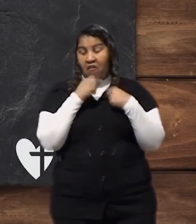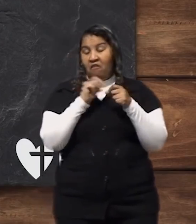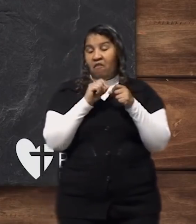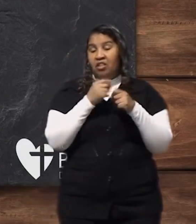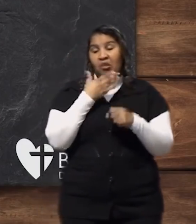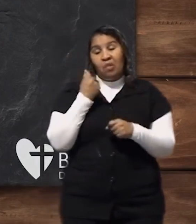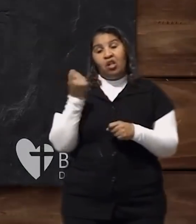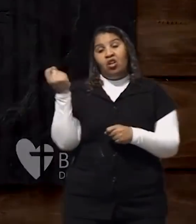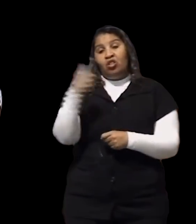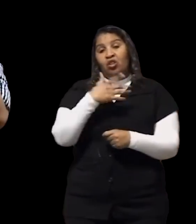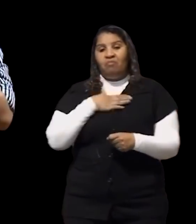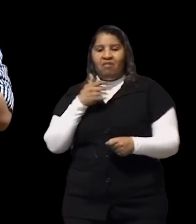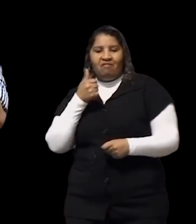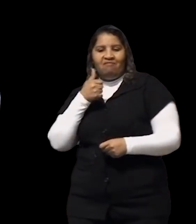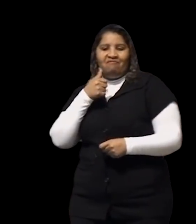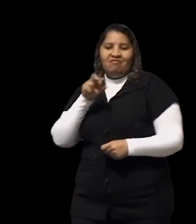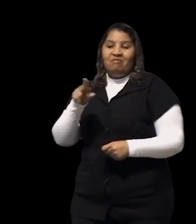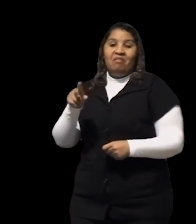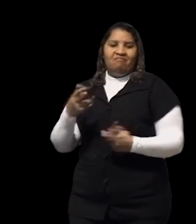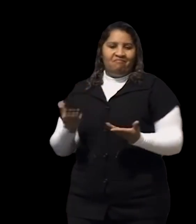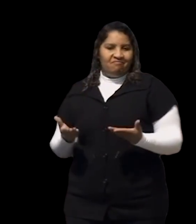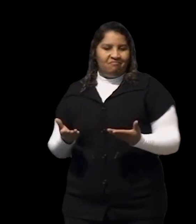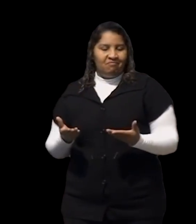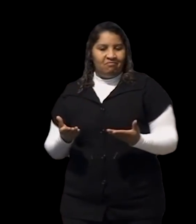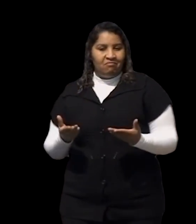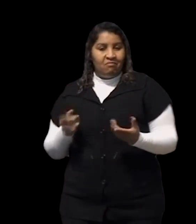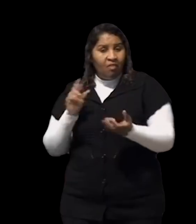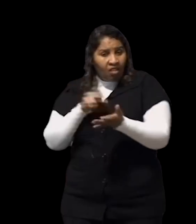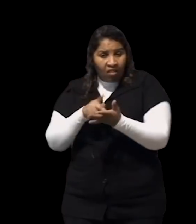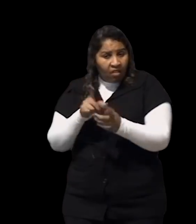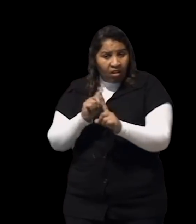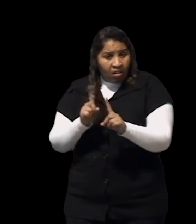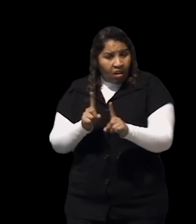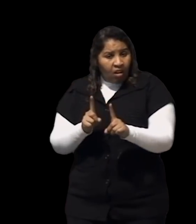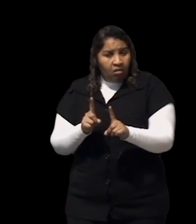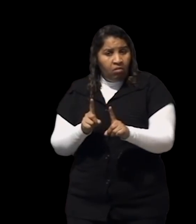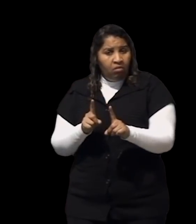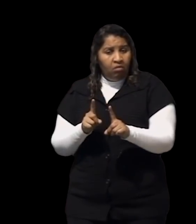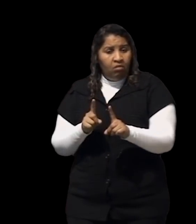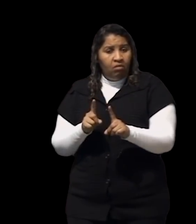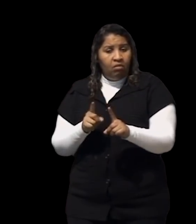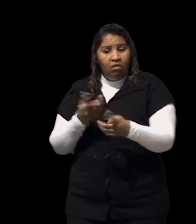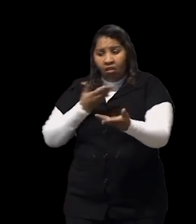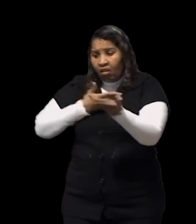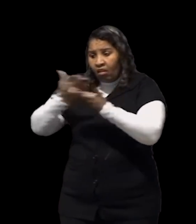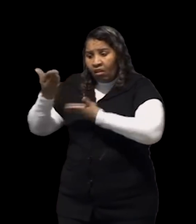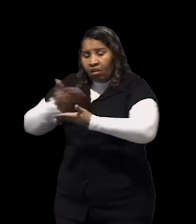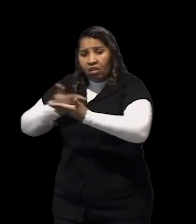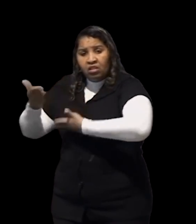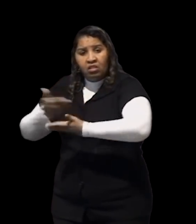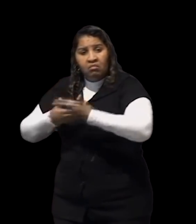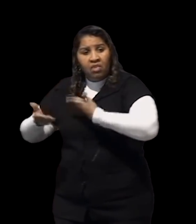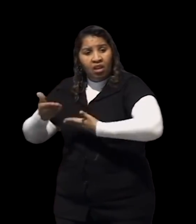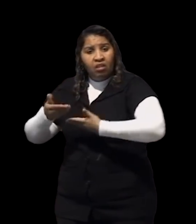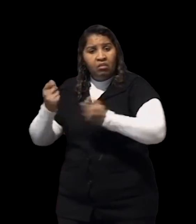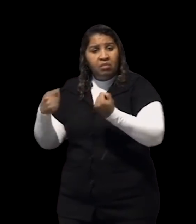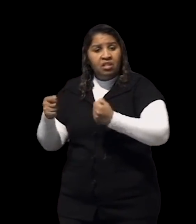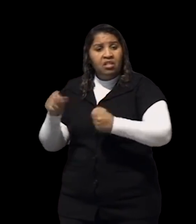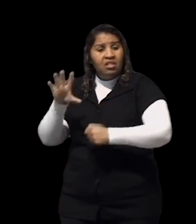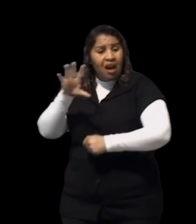você só pode servir como escapar ser abençoado e não é nada disso a relação entre pai e filho é uma relação de amor